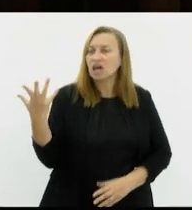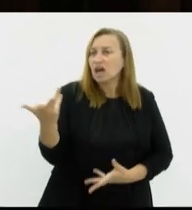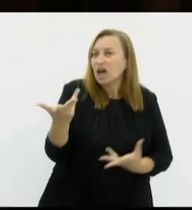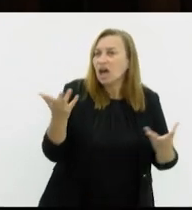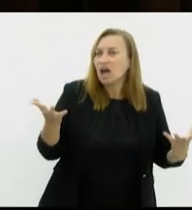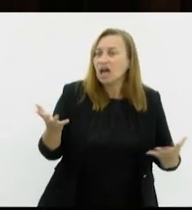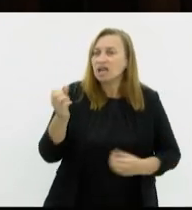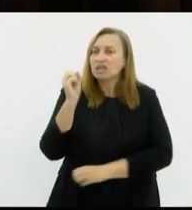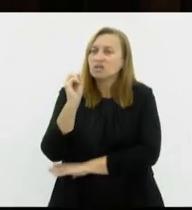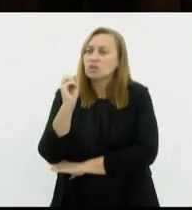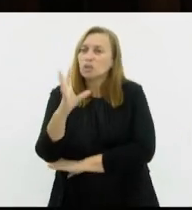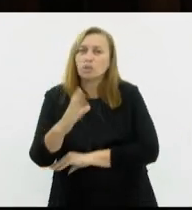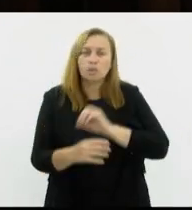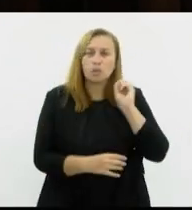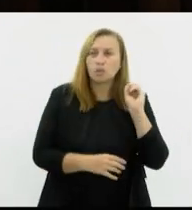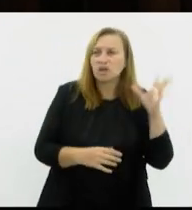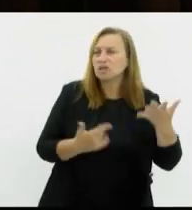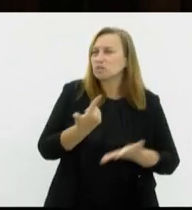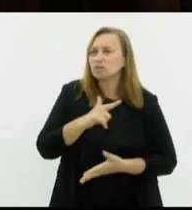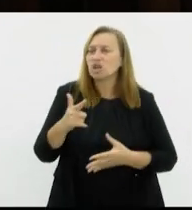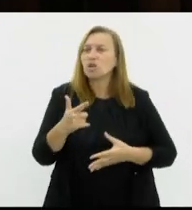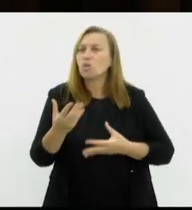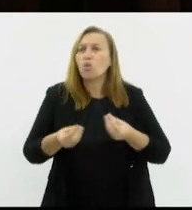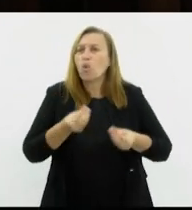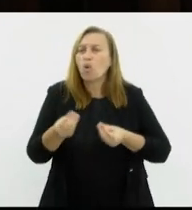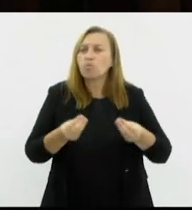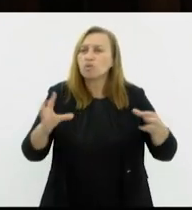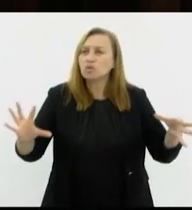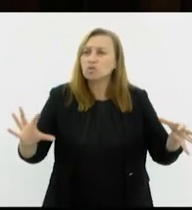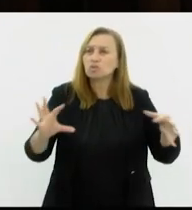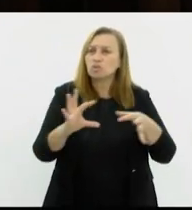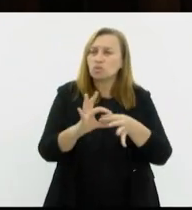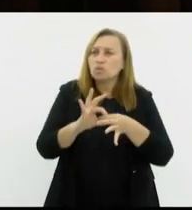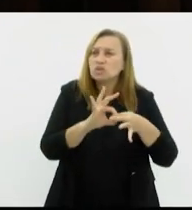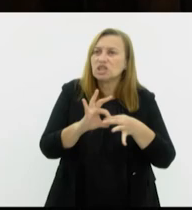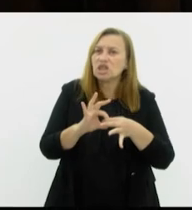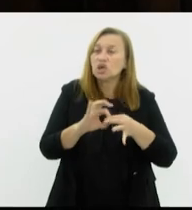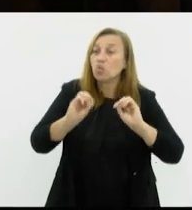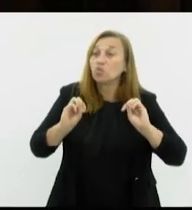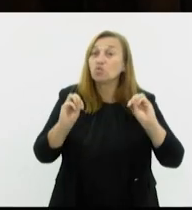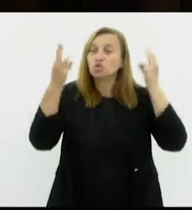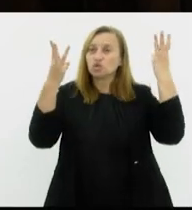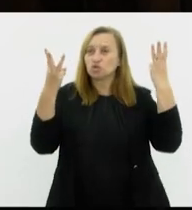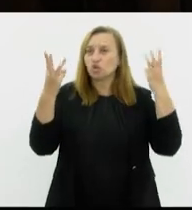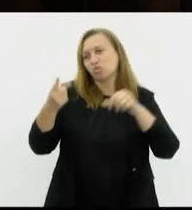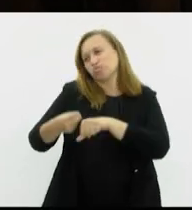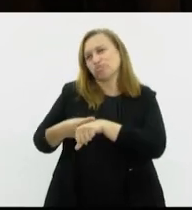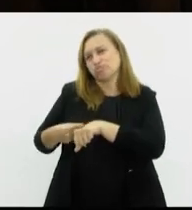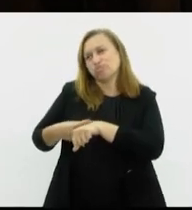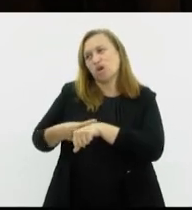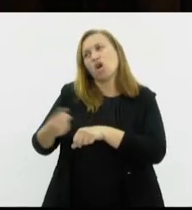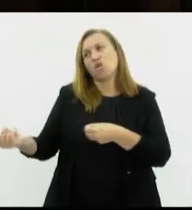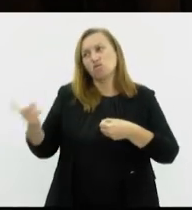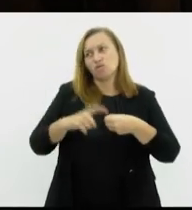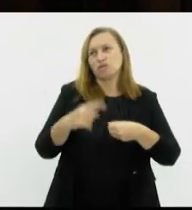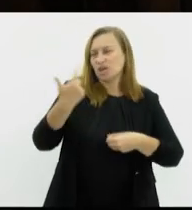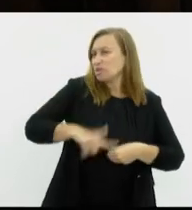Agora, não dá para a gente justificar, não dá para botar no mesmo balaio um show pornográfico. Se for assim, volto a